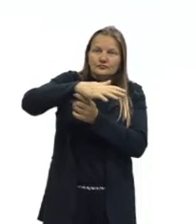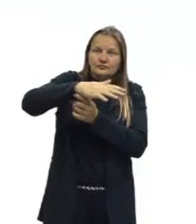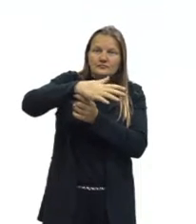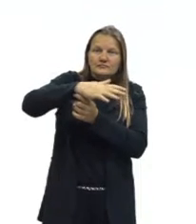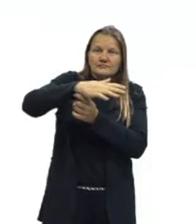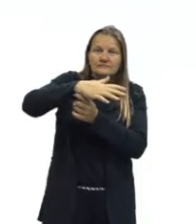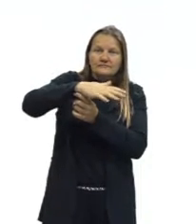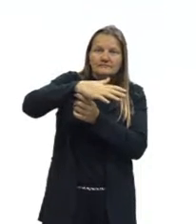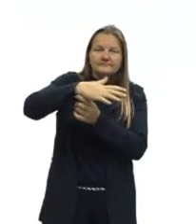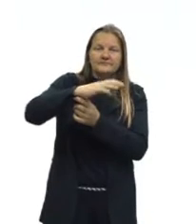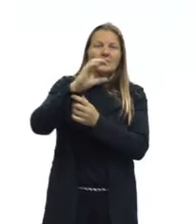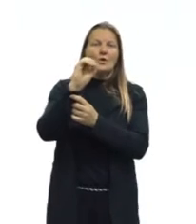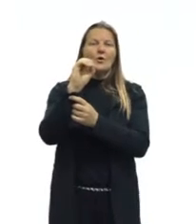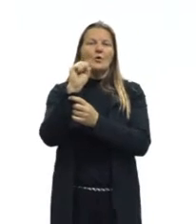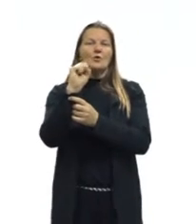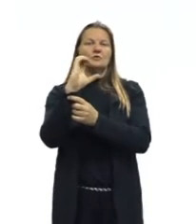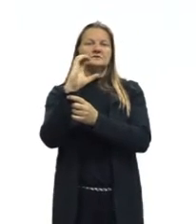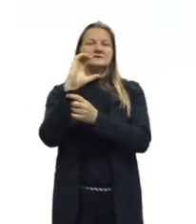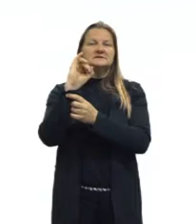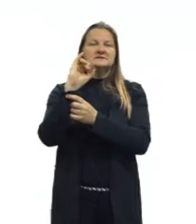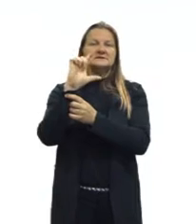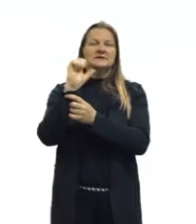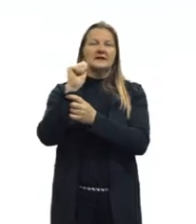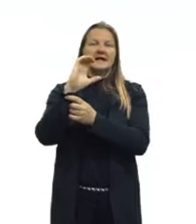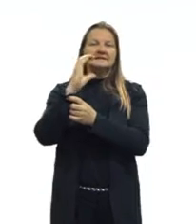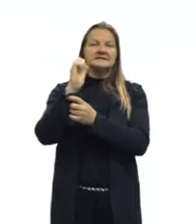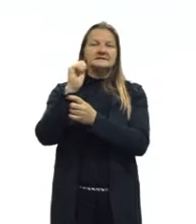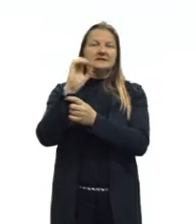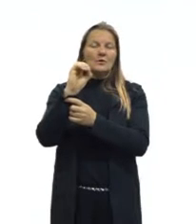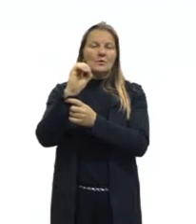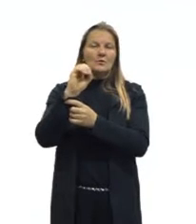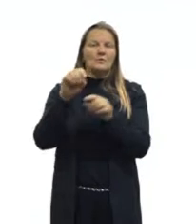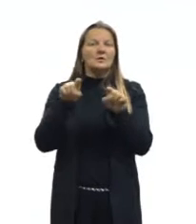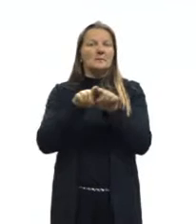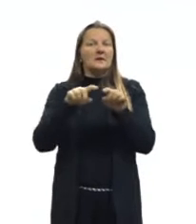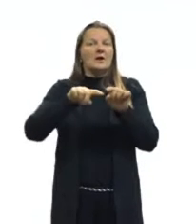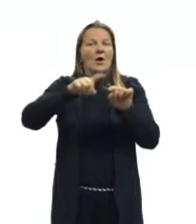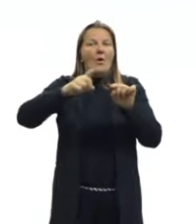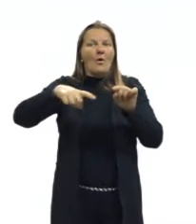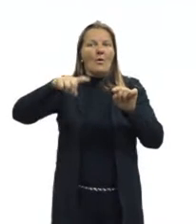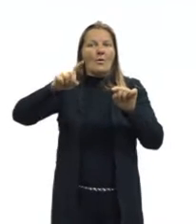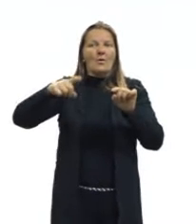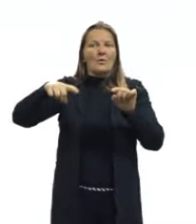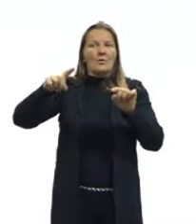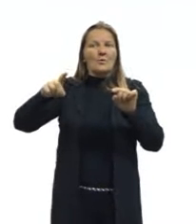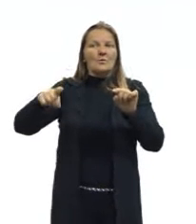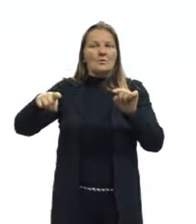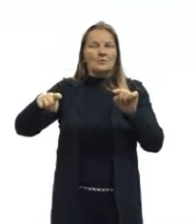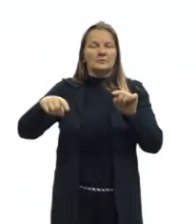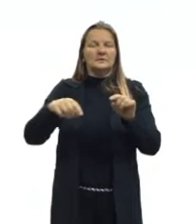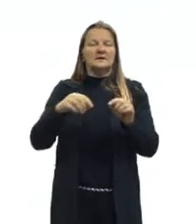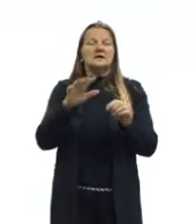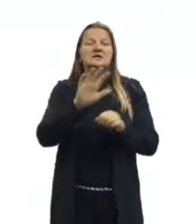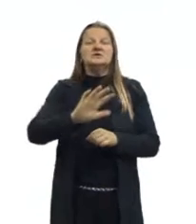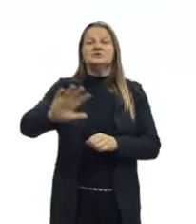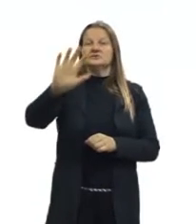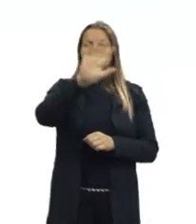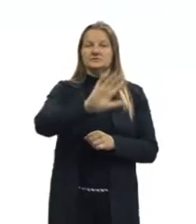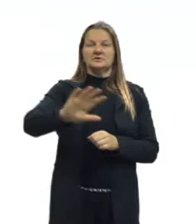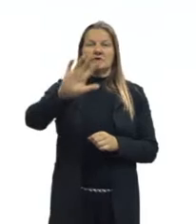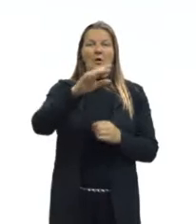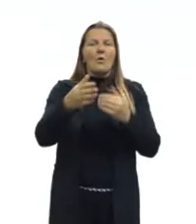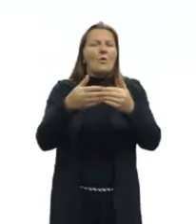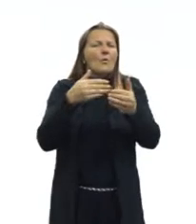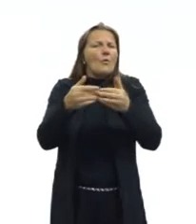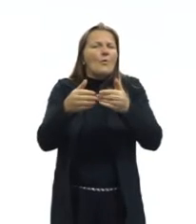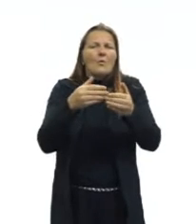é oscilação e o que é onda Por que que a gente tá falando dessas duas coisas juntas né de um modo geral qualquer